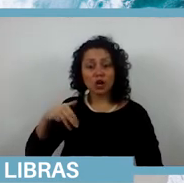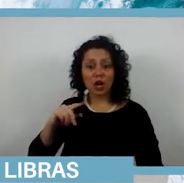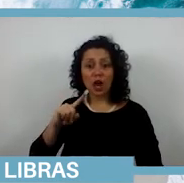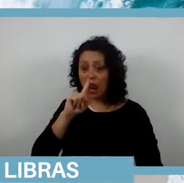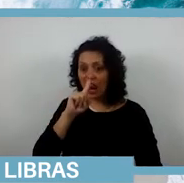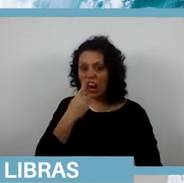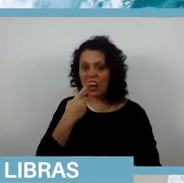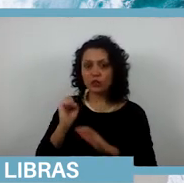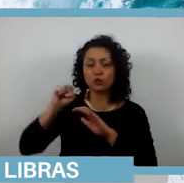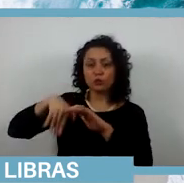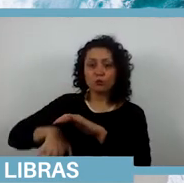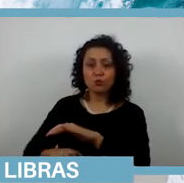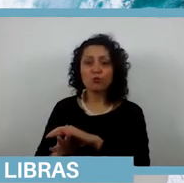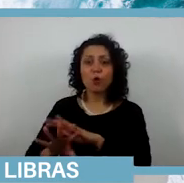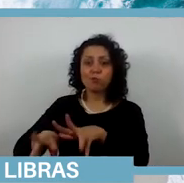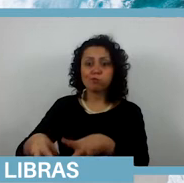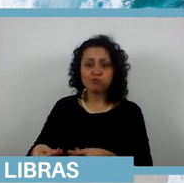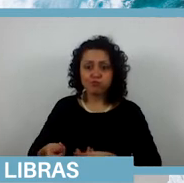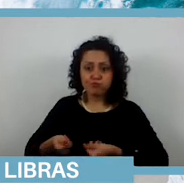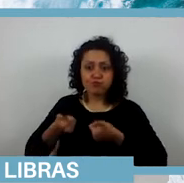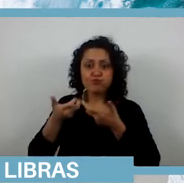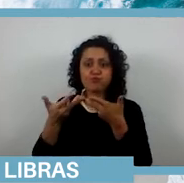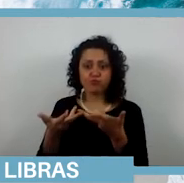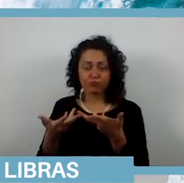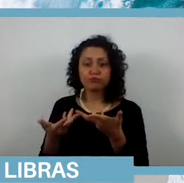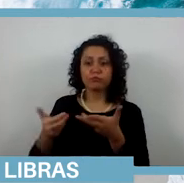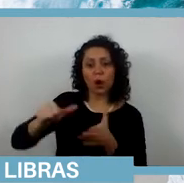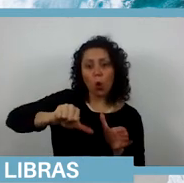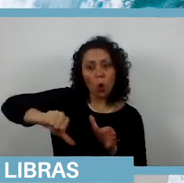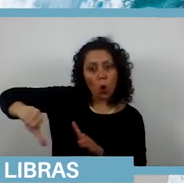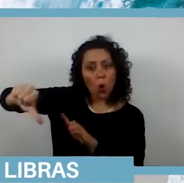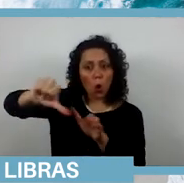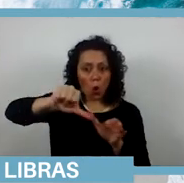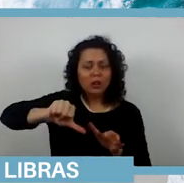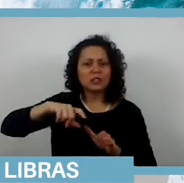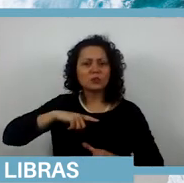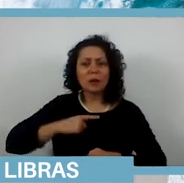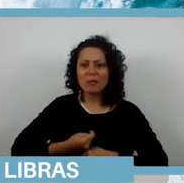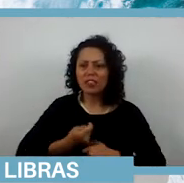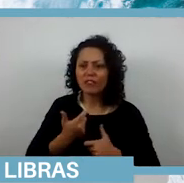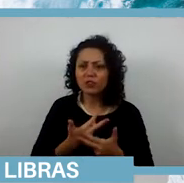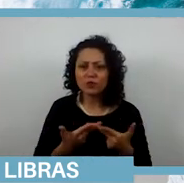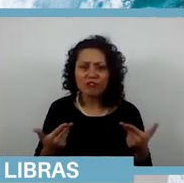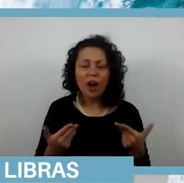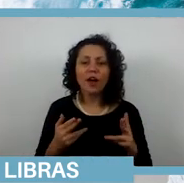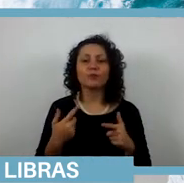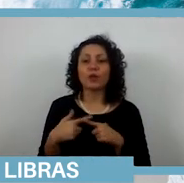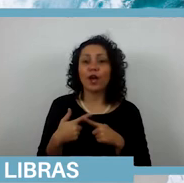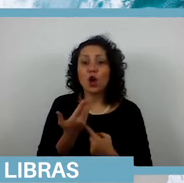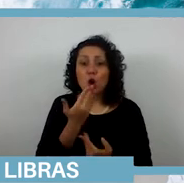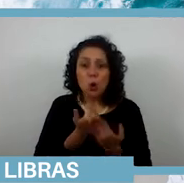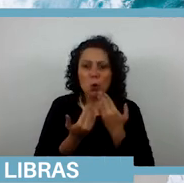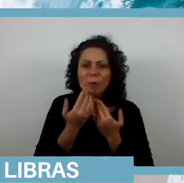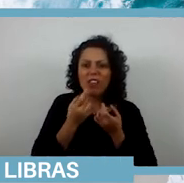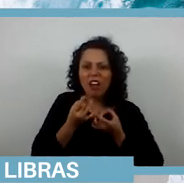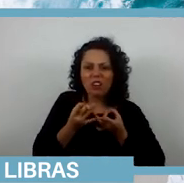isso vem com várias outras vários outros benefícios que são a redução do desperdício de alimentos né